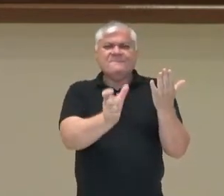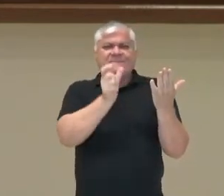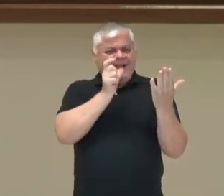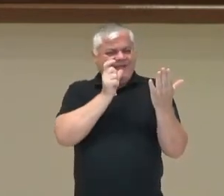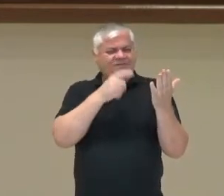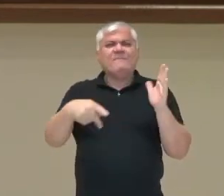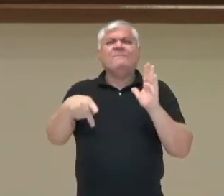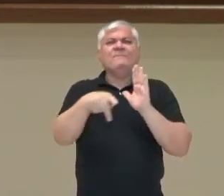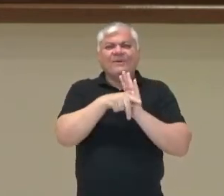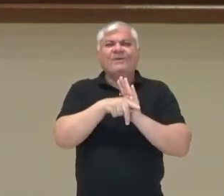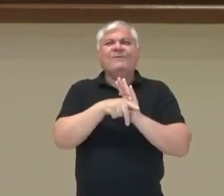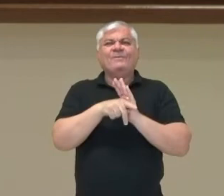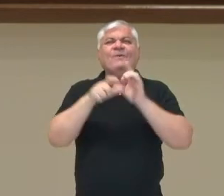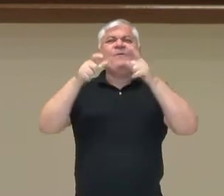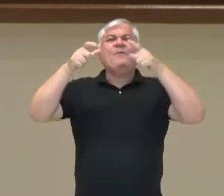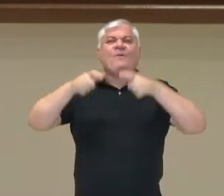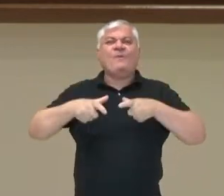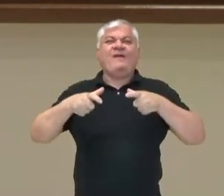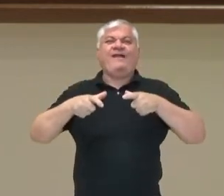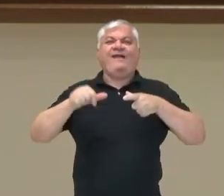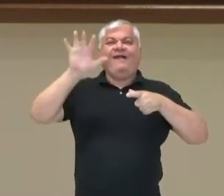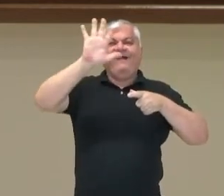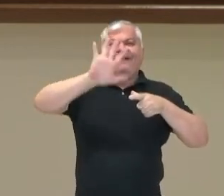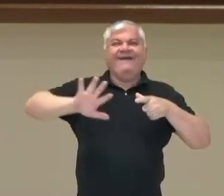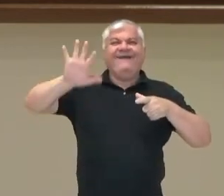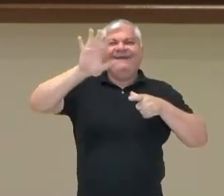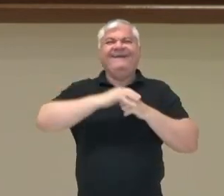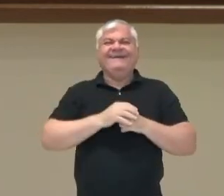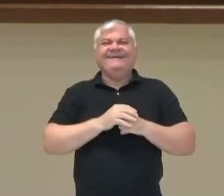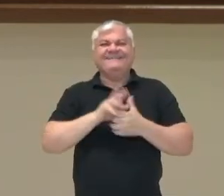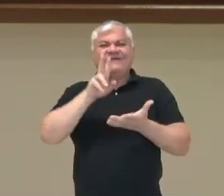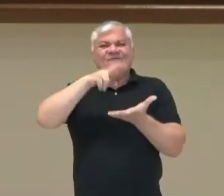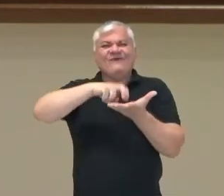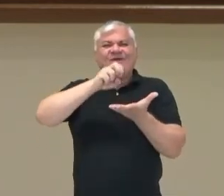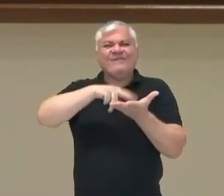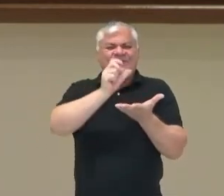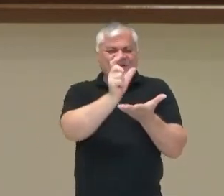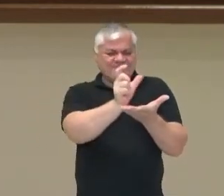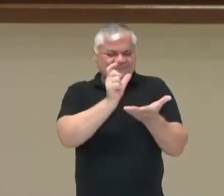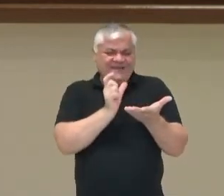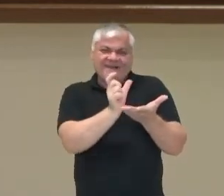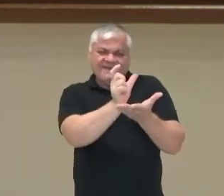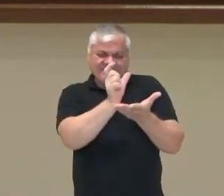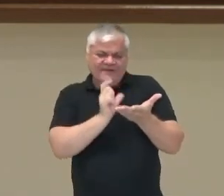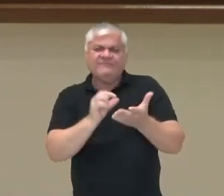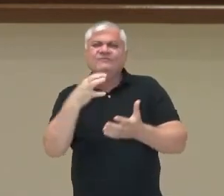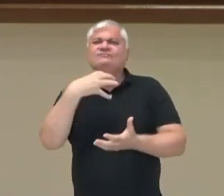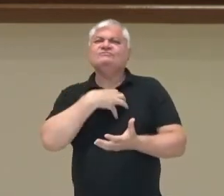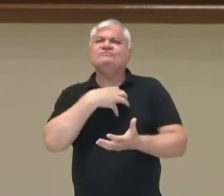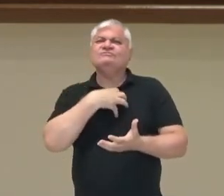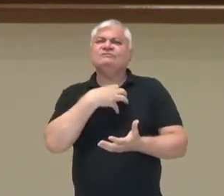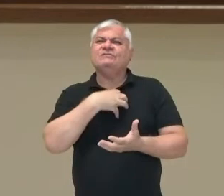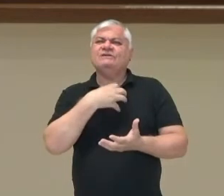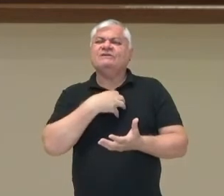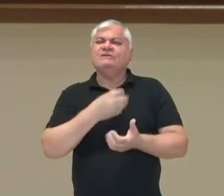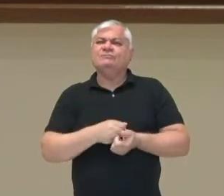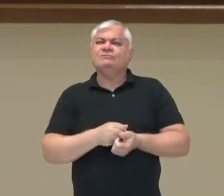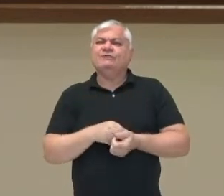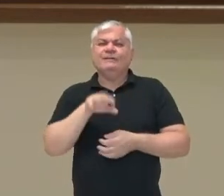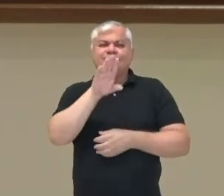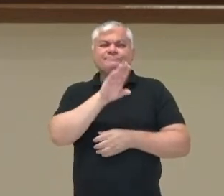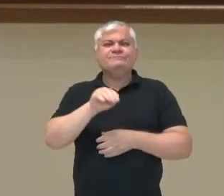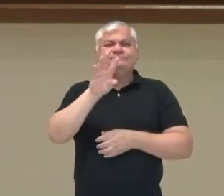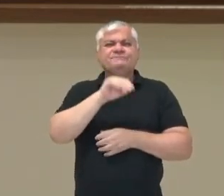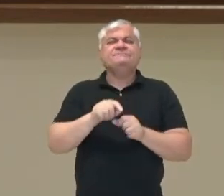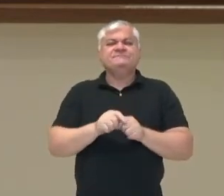é próprio de uma região, aquele vocabulário, aquelas palavras, o modo também de pronunciar,